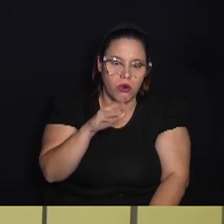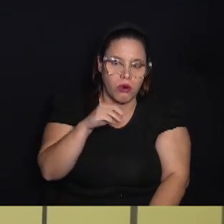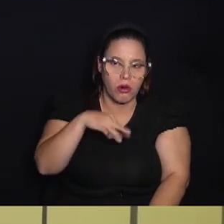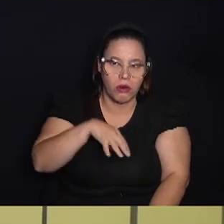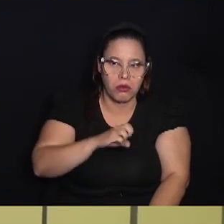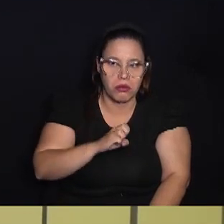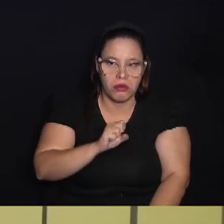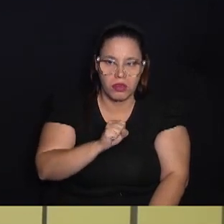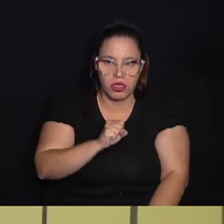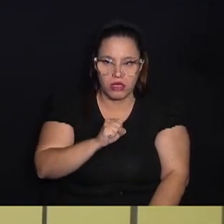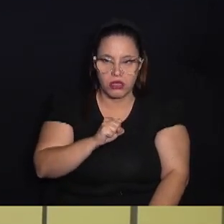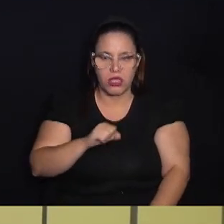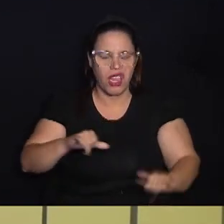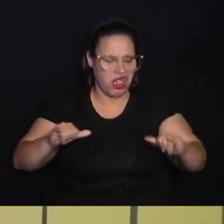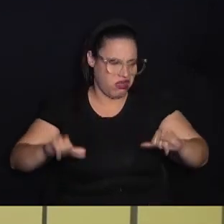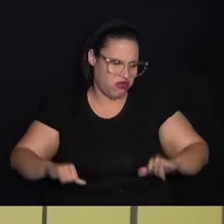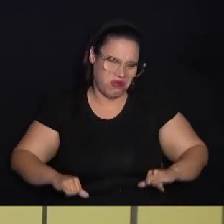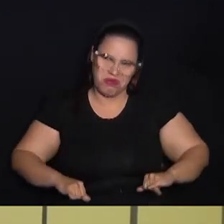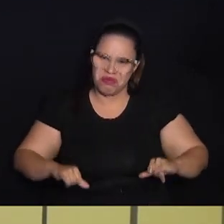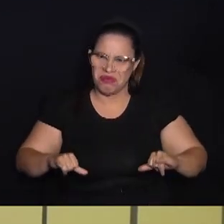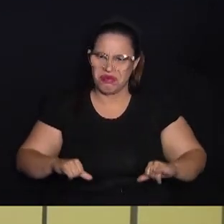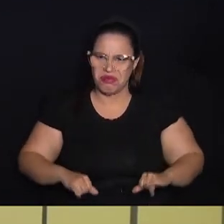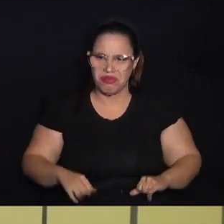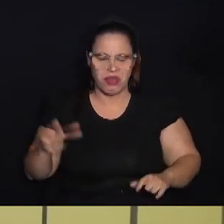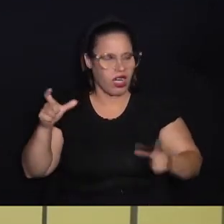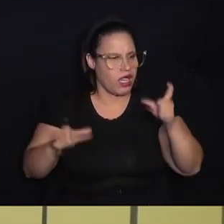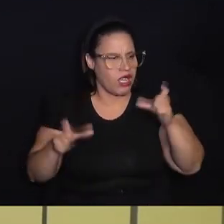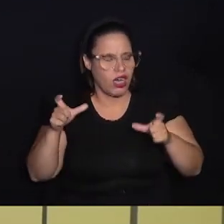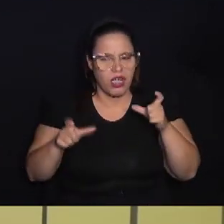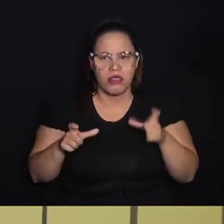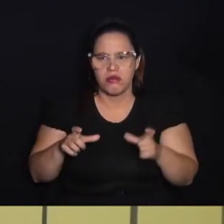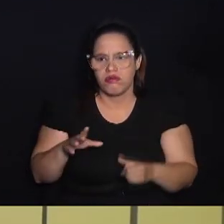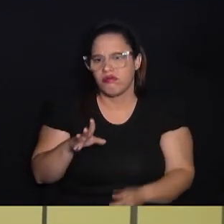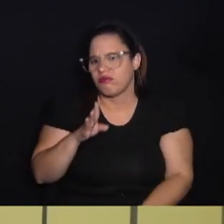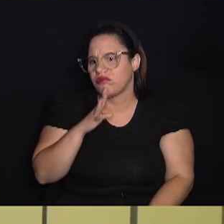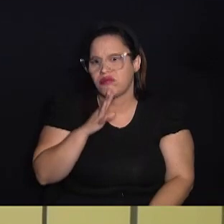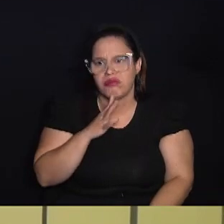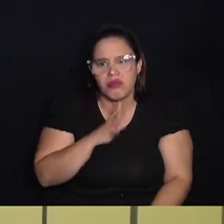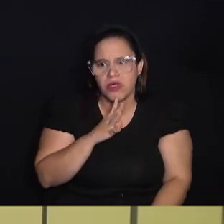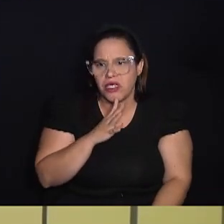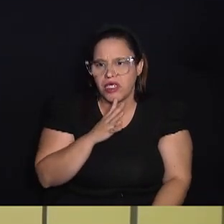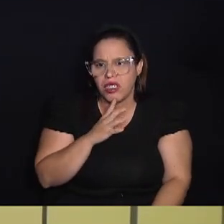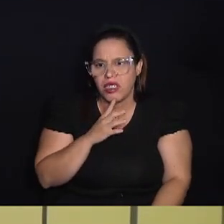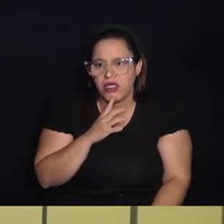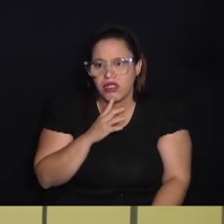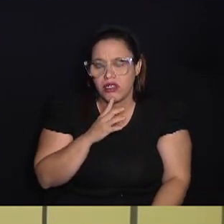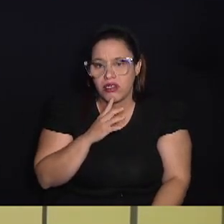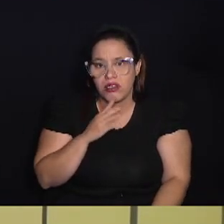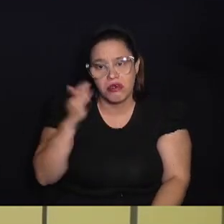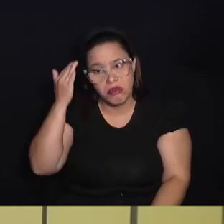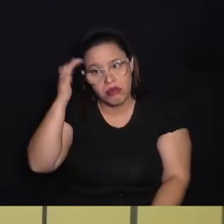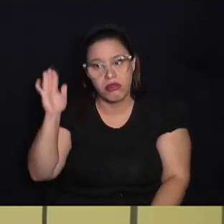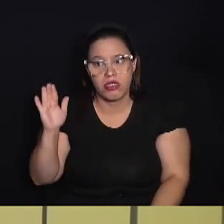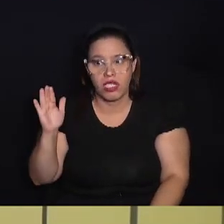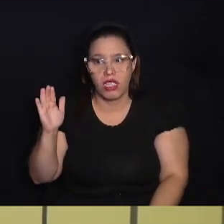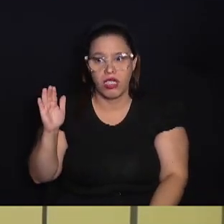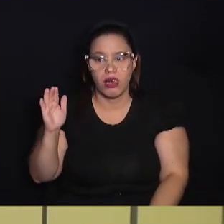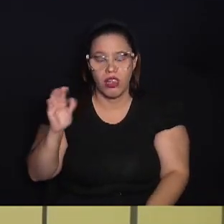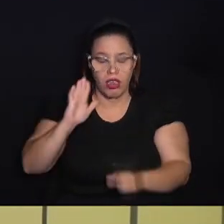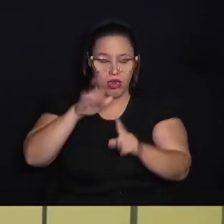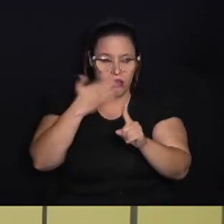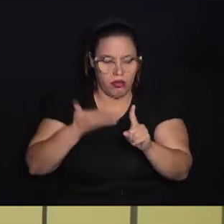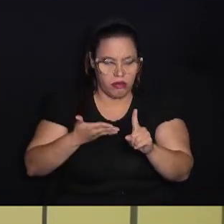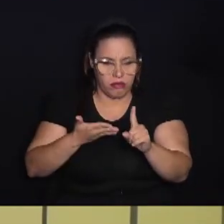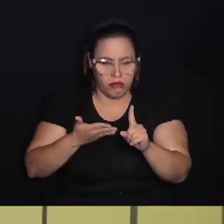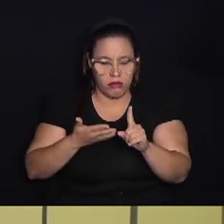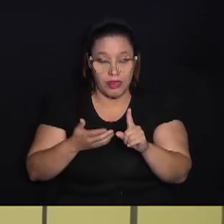depredação E aí as pessoas não conhecem as pessoas não sabem que Carlos Gomes tá enterrado ali muitas pessoas passam por ali e acham que é só um monumento não ali Carlos